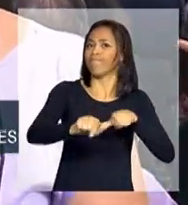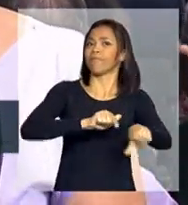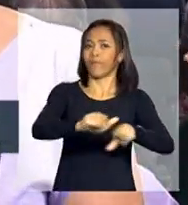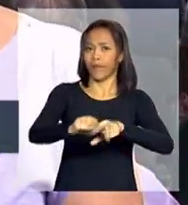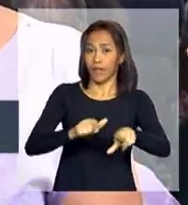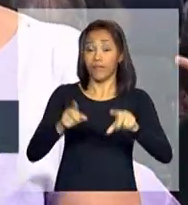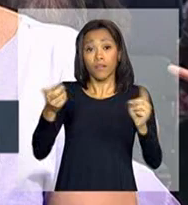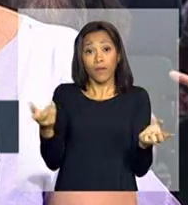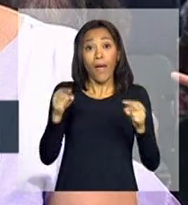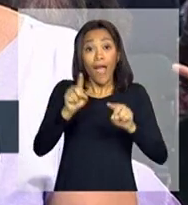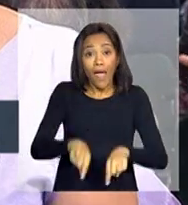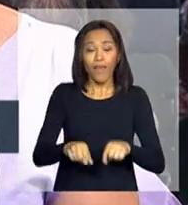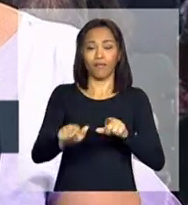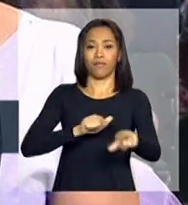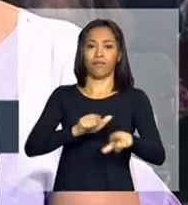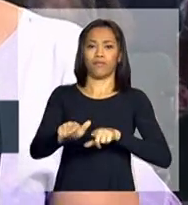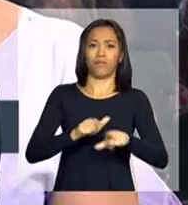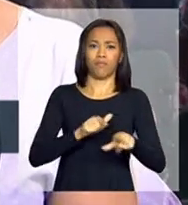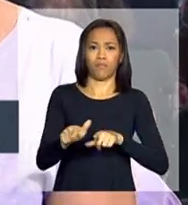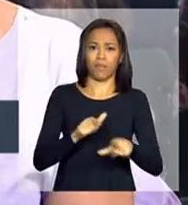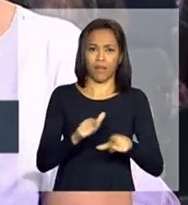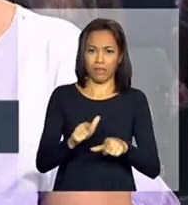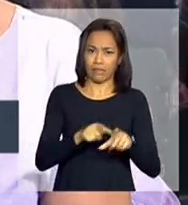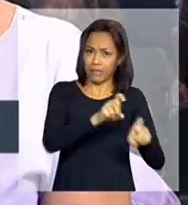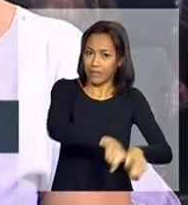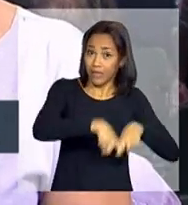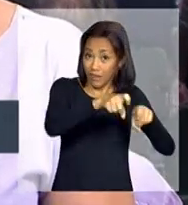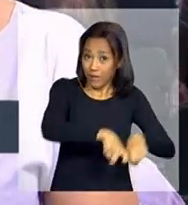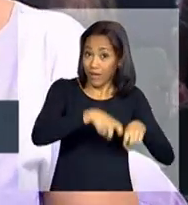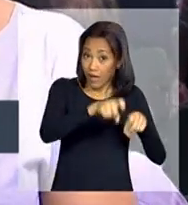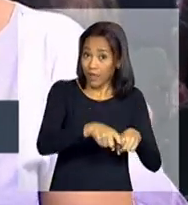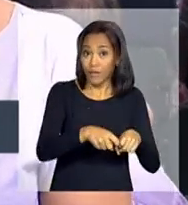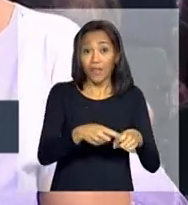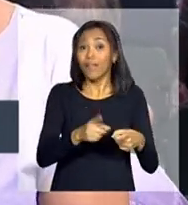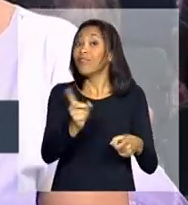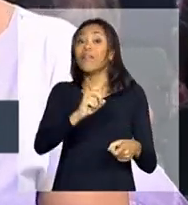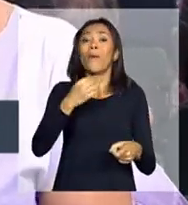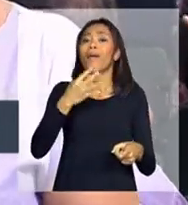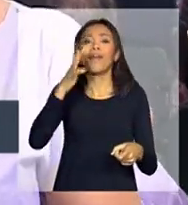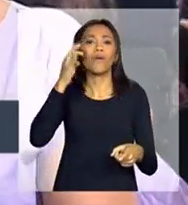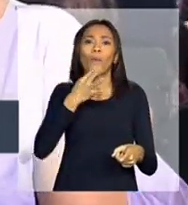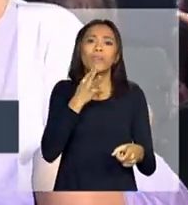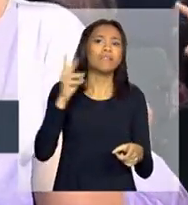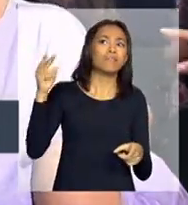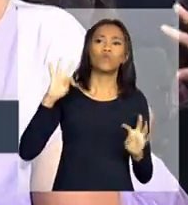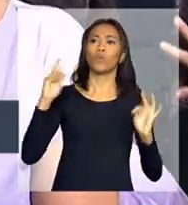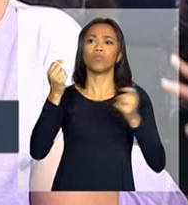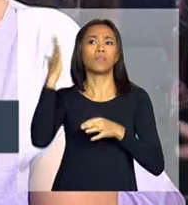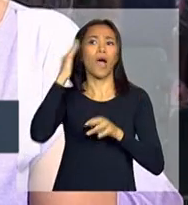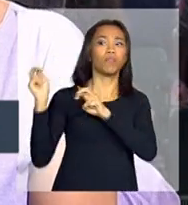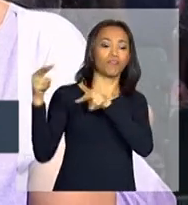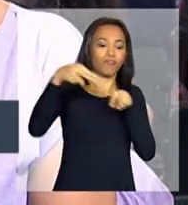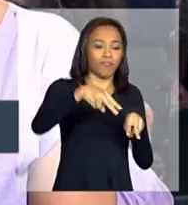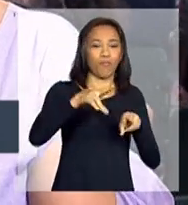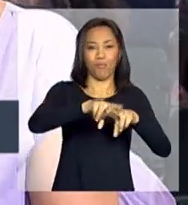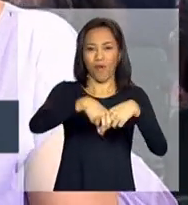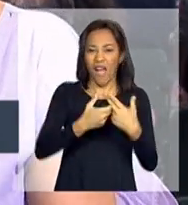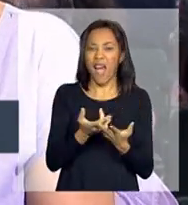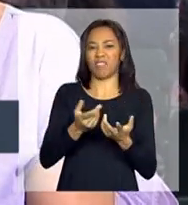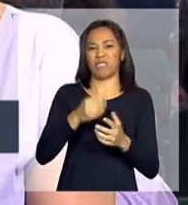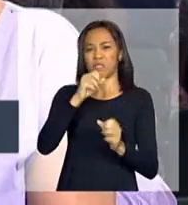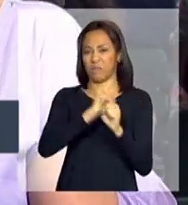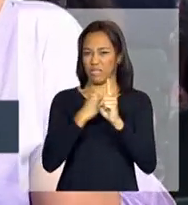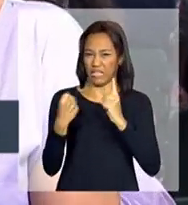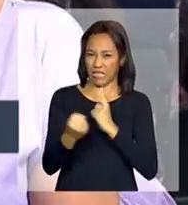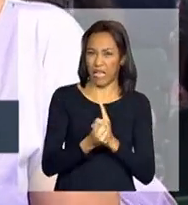um trabalho que é invisível, o trabalho na roça pelas mulheres, não é muito reconhecido por conta de uma sociedade machista,